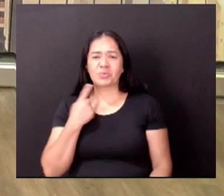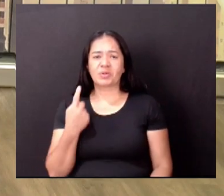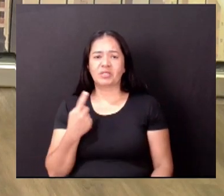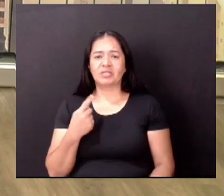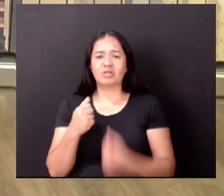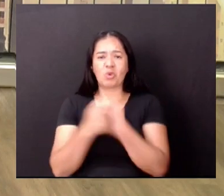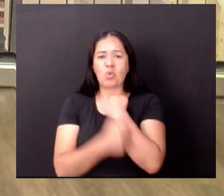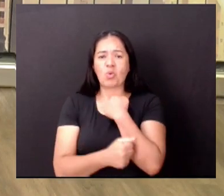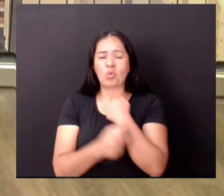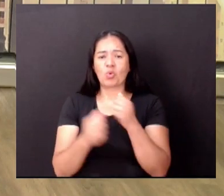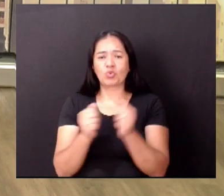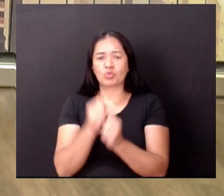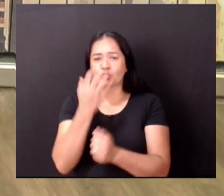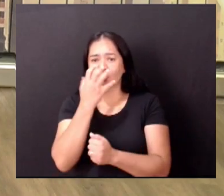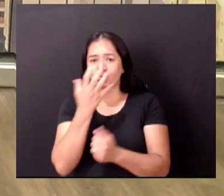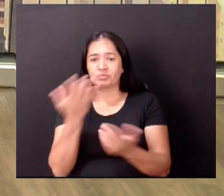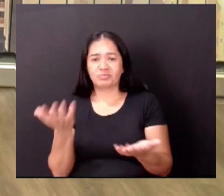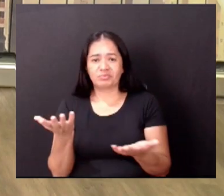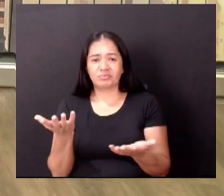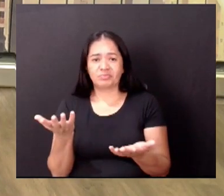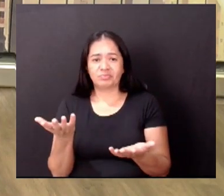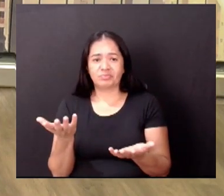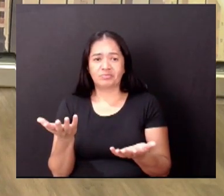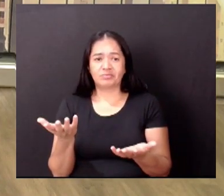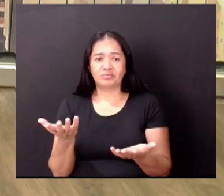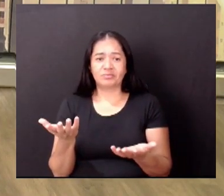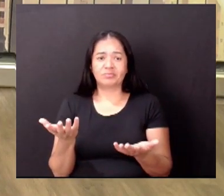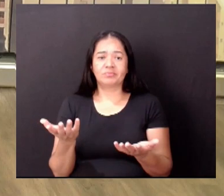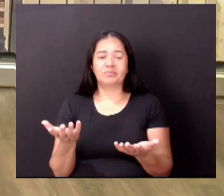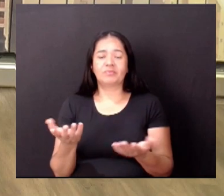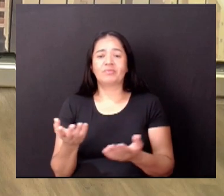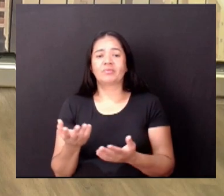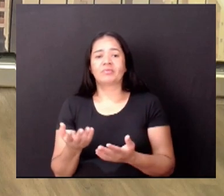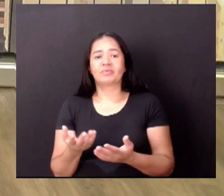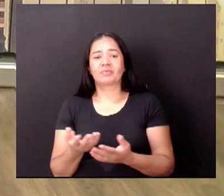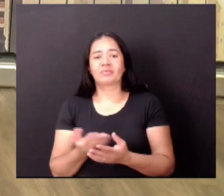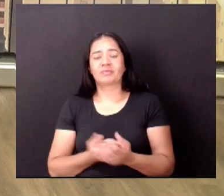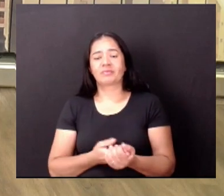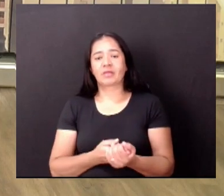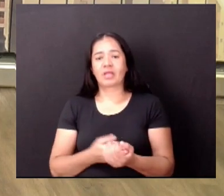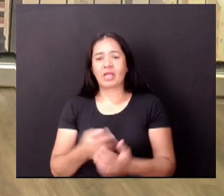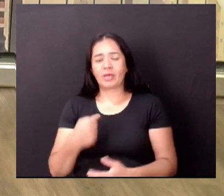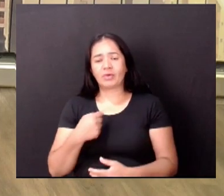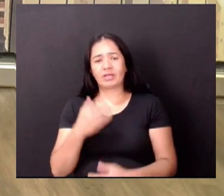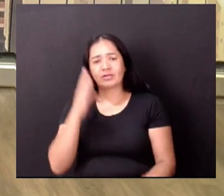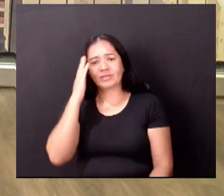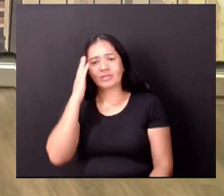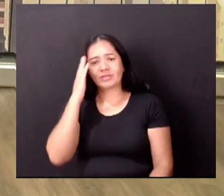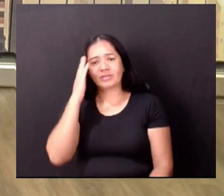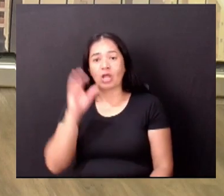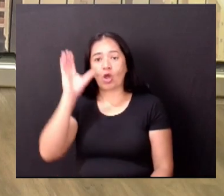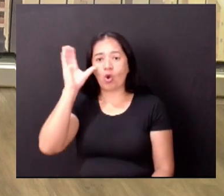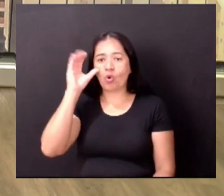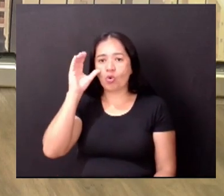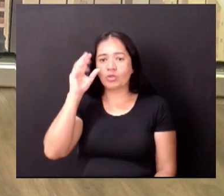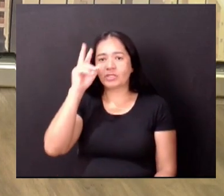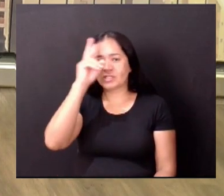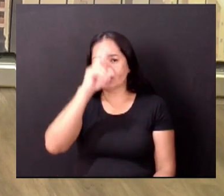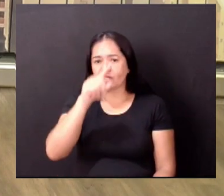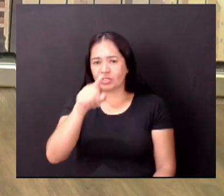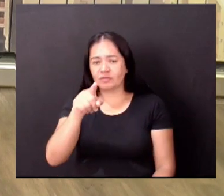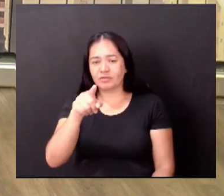o cocô do cachorro ali que a gente pode jogar dentro do saquinho e tudo mais. E Denise, eu queria Exatamente. saber se teve